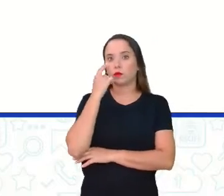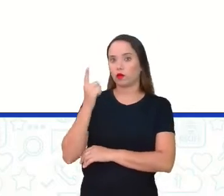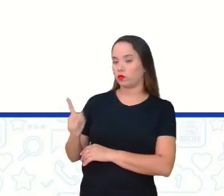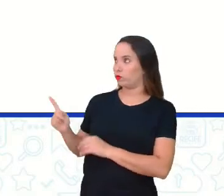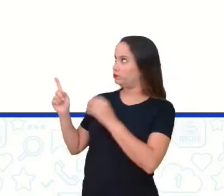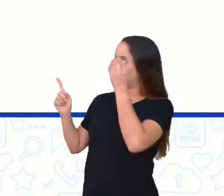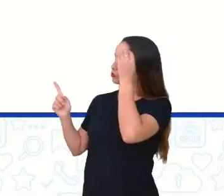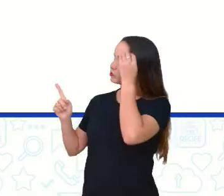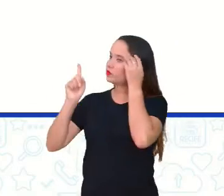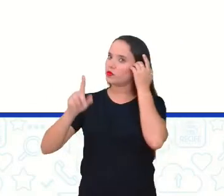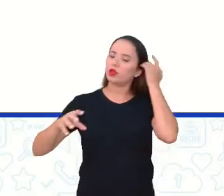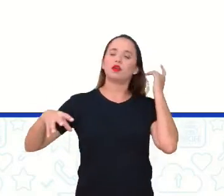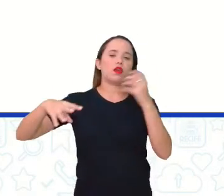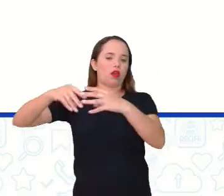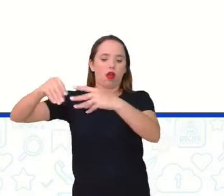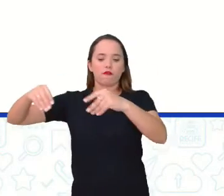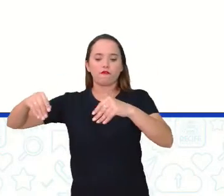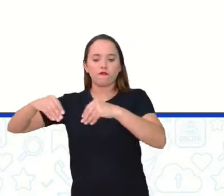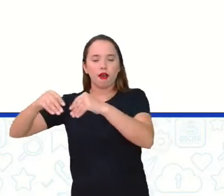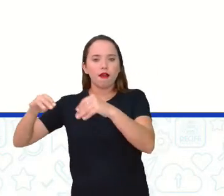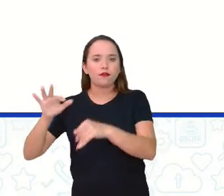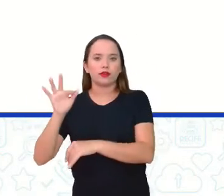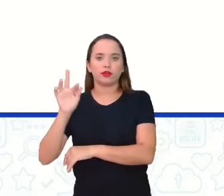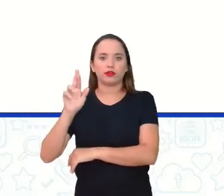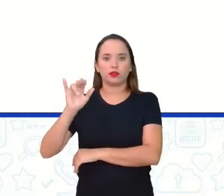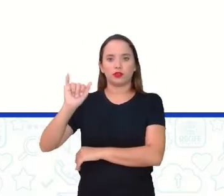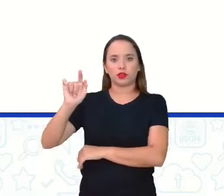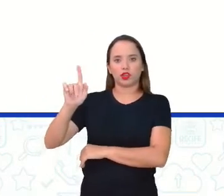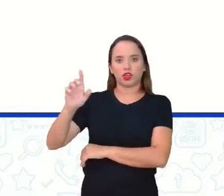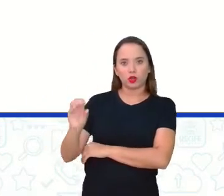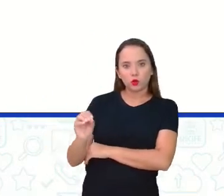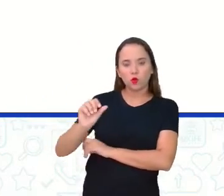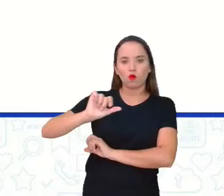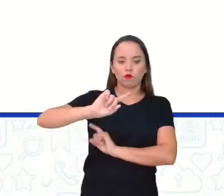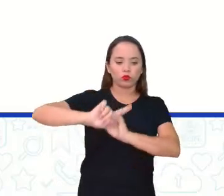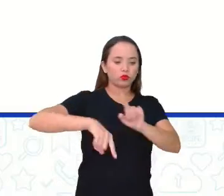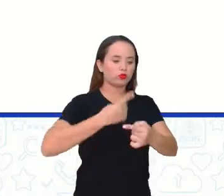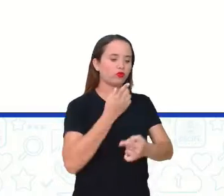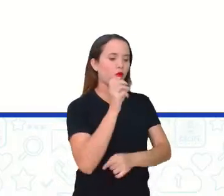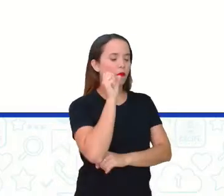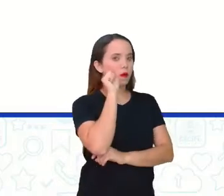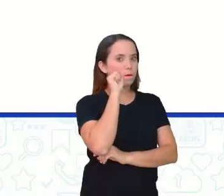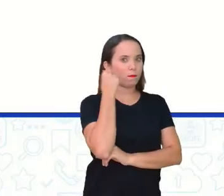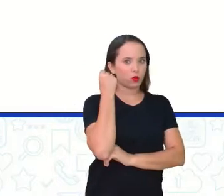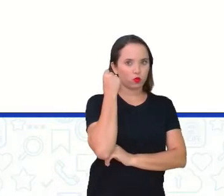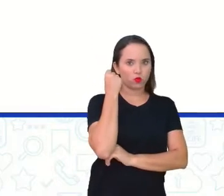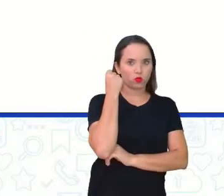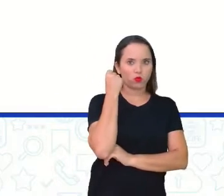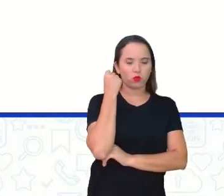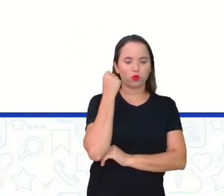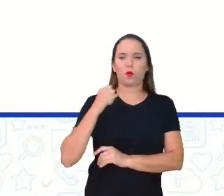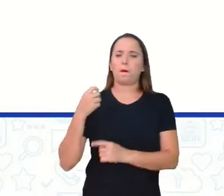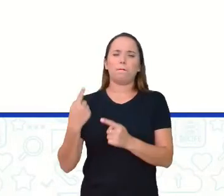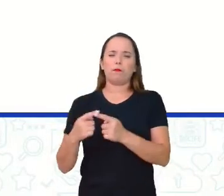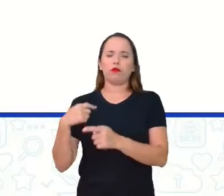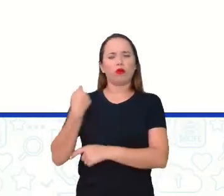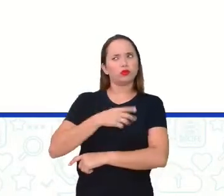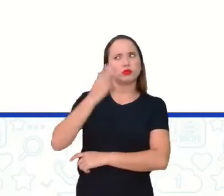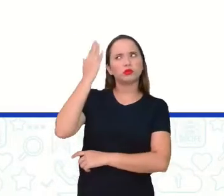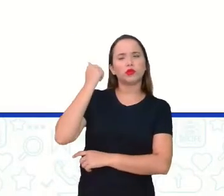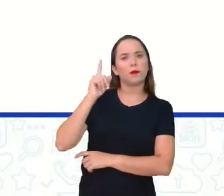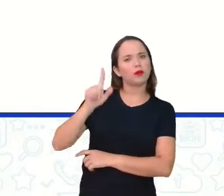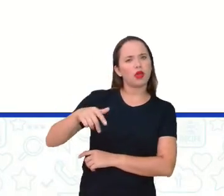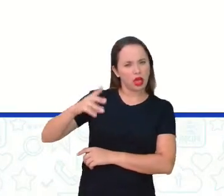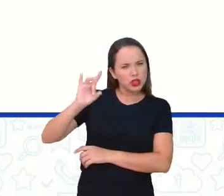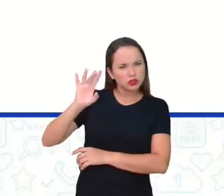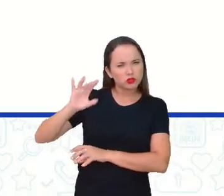transformação da farinha de trigo em pão. No caso, a gente sabe que para fazer o pão não é só a farinha de trigo, mas a gente vai ver que